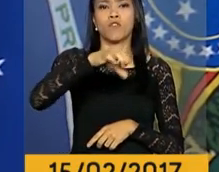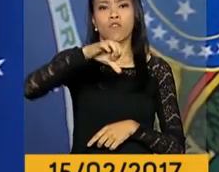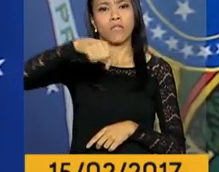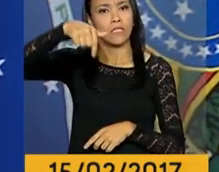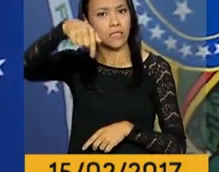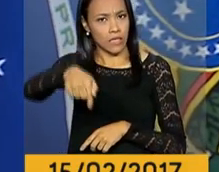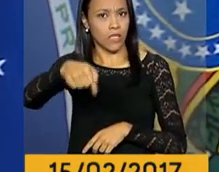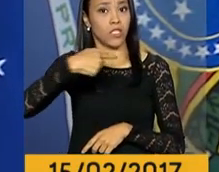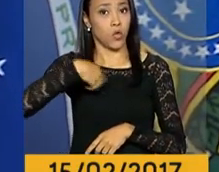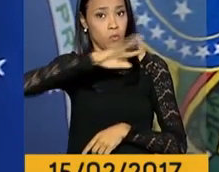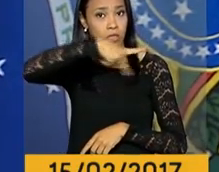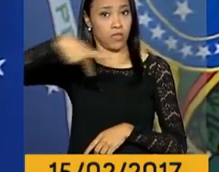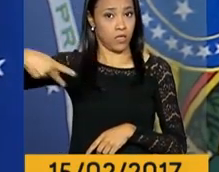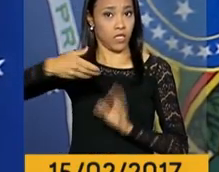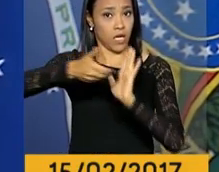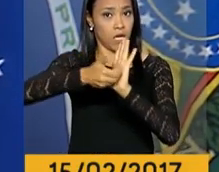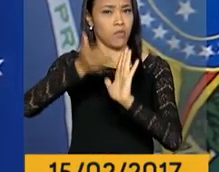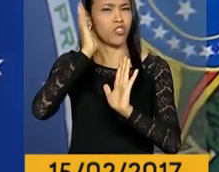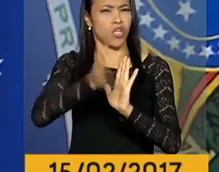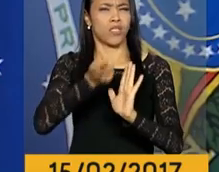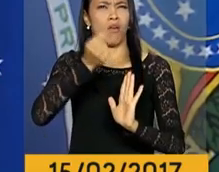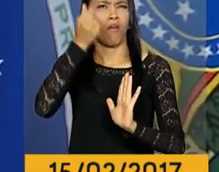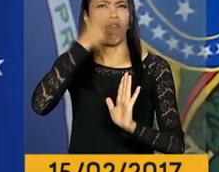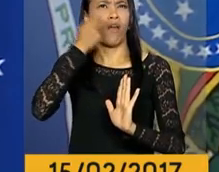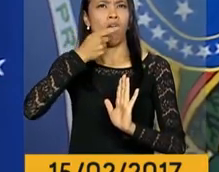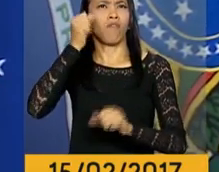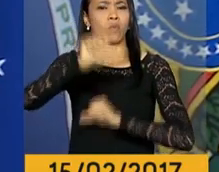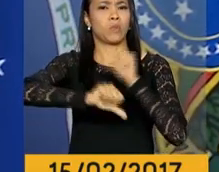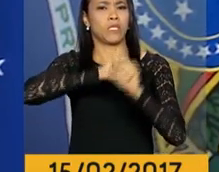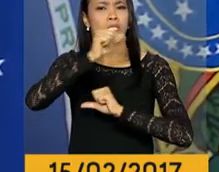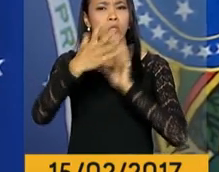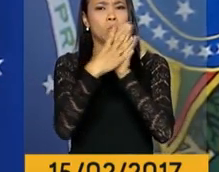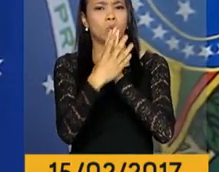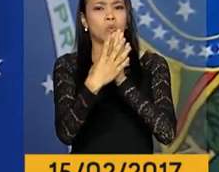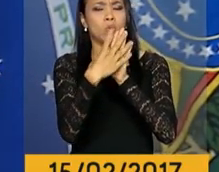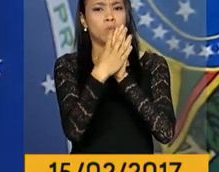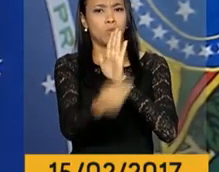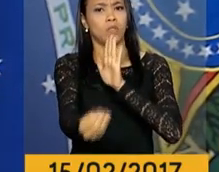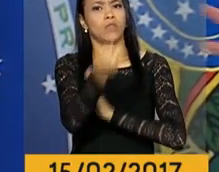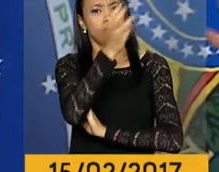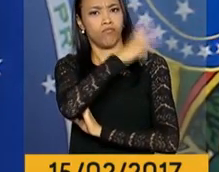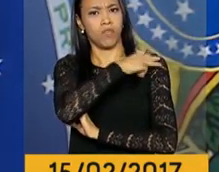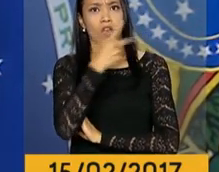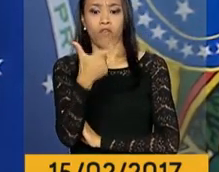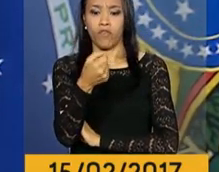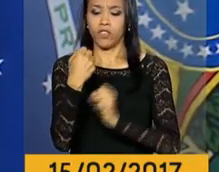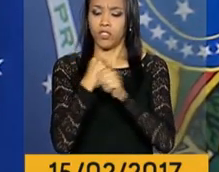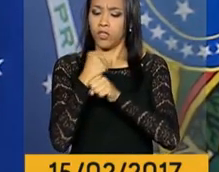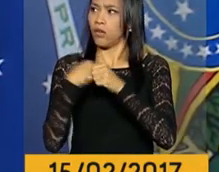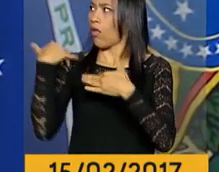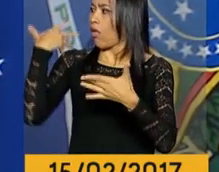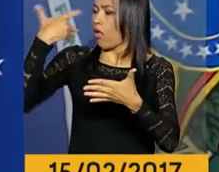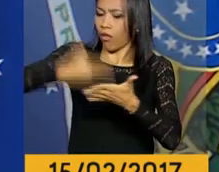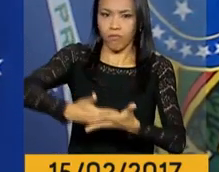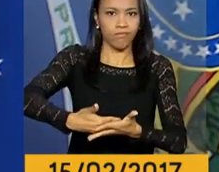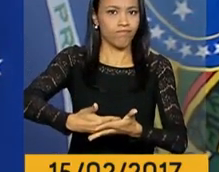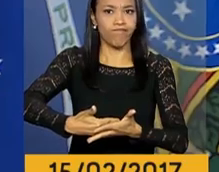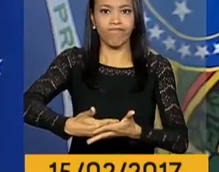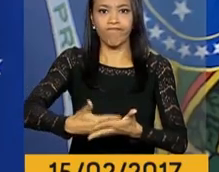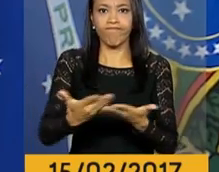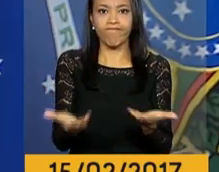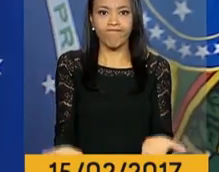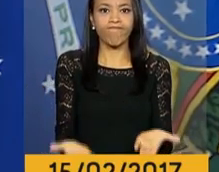vez, já se falava na reforma do ensino médio. Passou-se um período de 20 anos, não se fez a reforma,